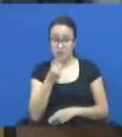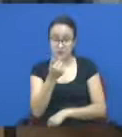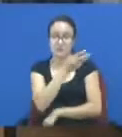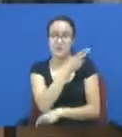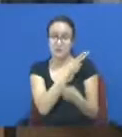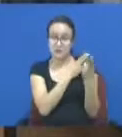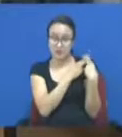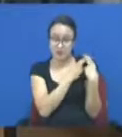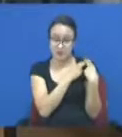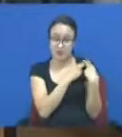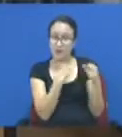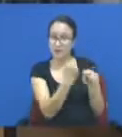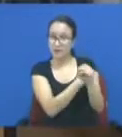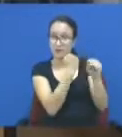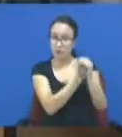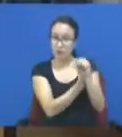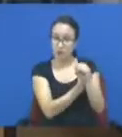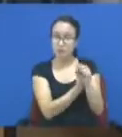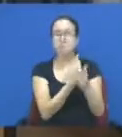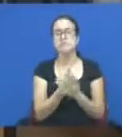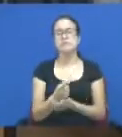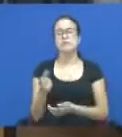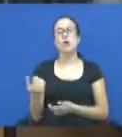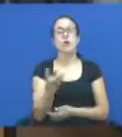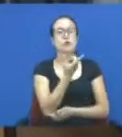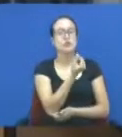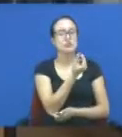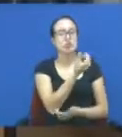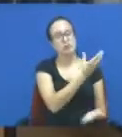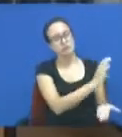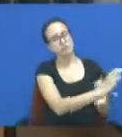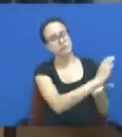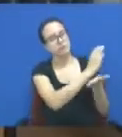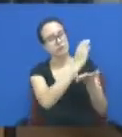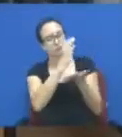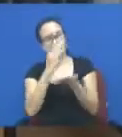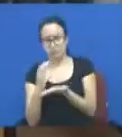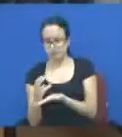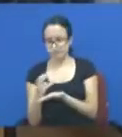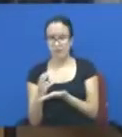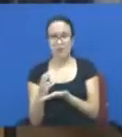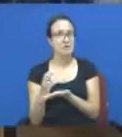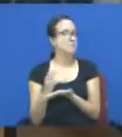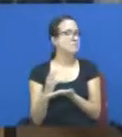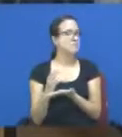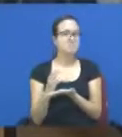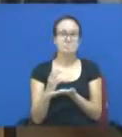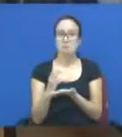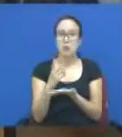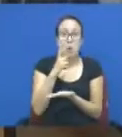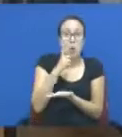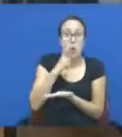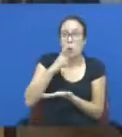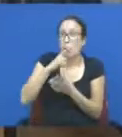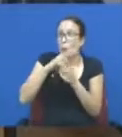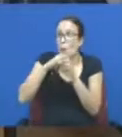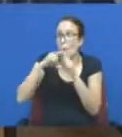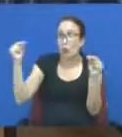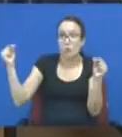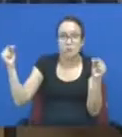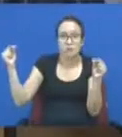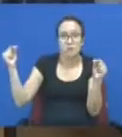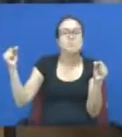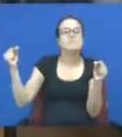pelas obras da igreja recebeu o dinheiro, o pagamento, e simplesmente se evasou, sumiu da